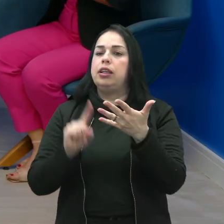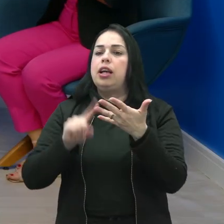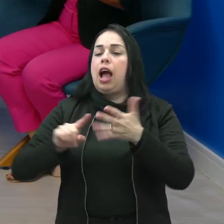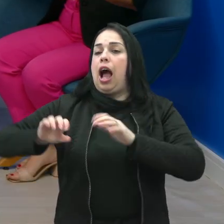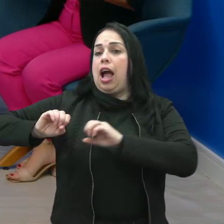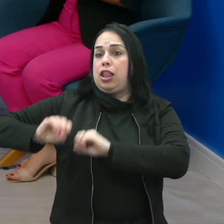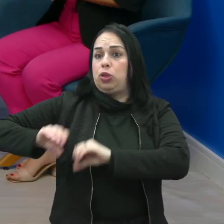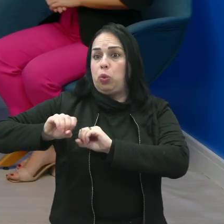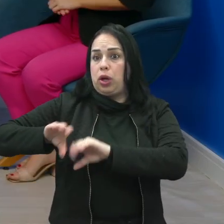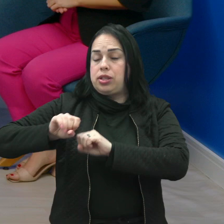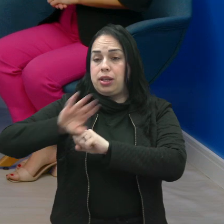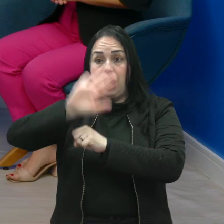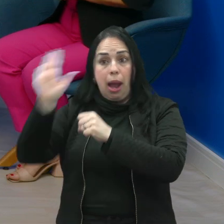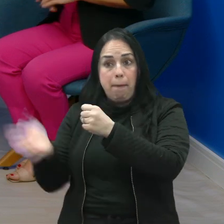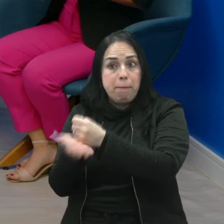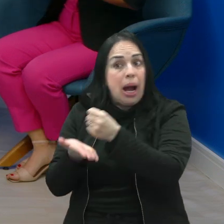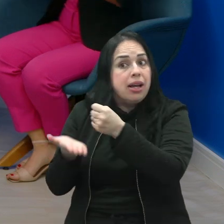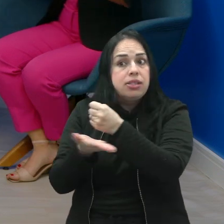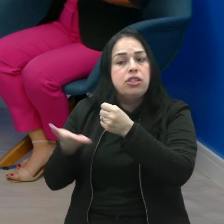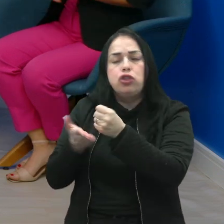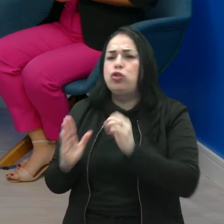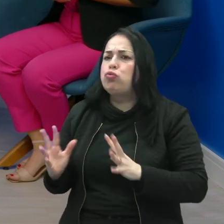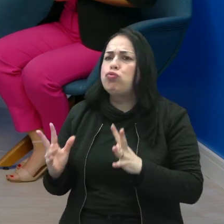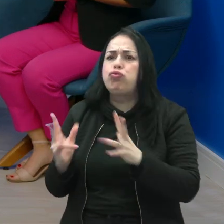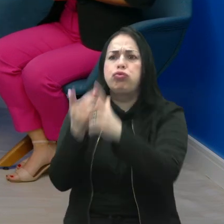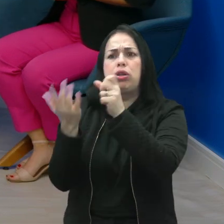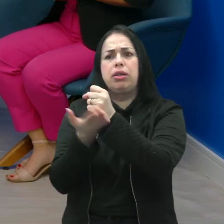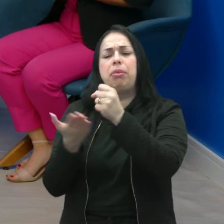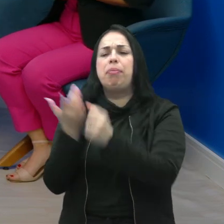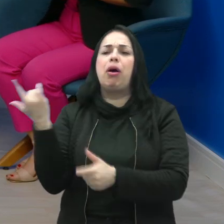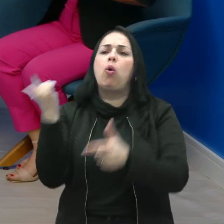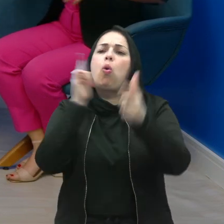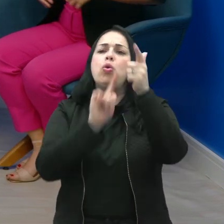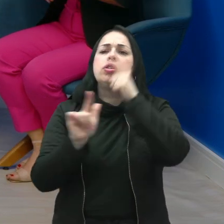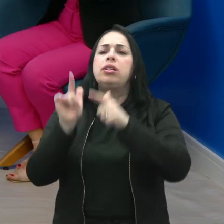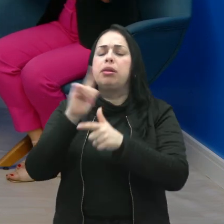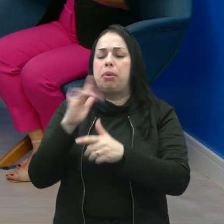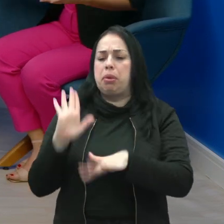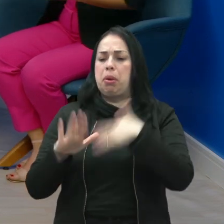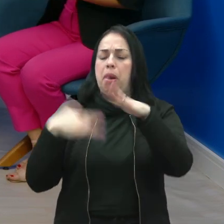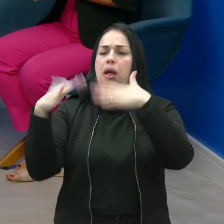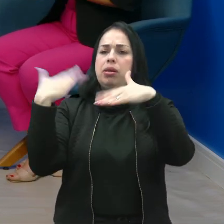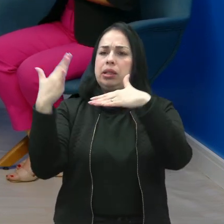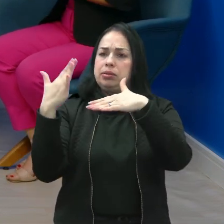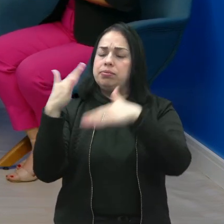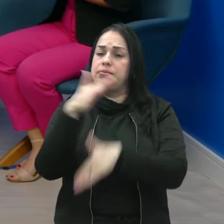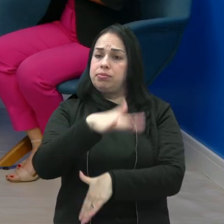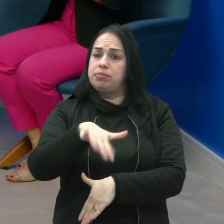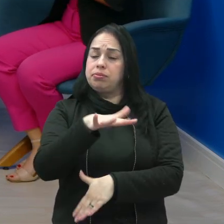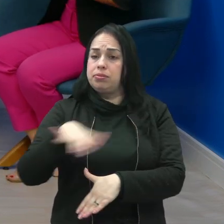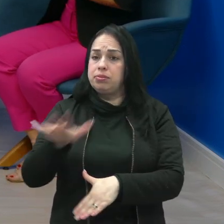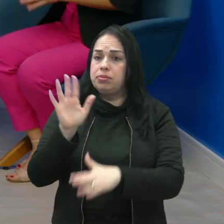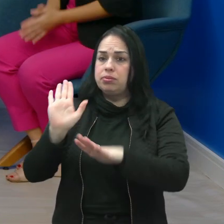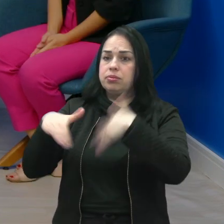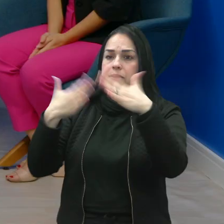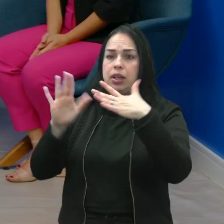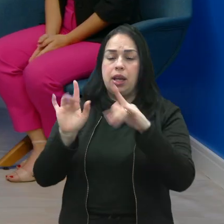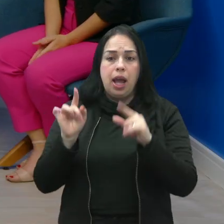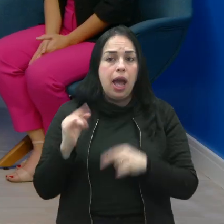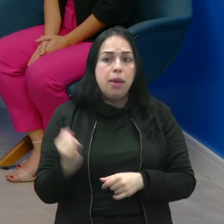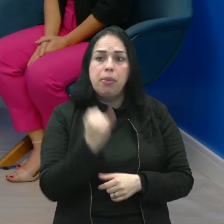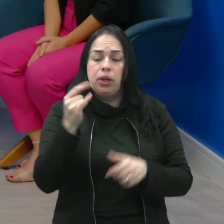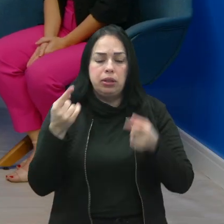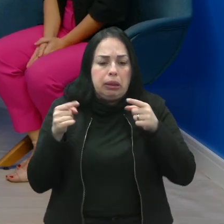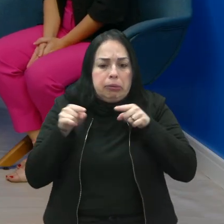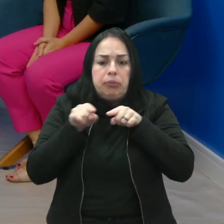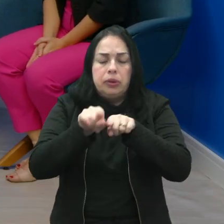educação Sem sempre é a dúvida. base de tudo, né? Para que a gente consiga aí progredir em muitas áreas. É importante estar alinhado,